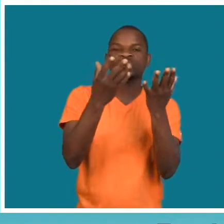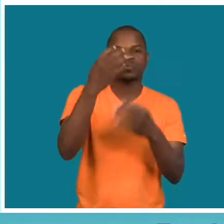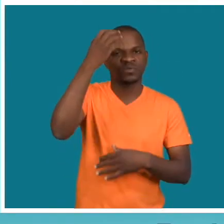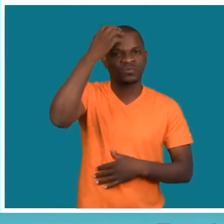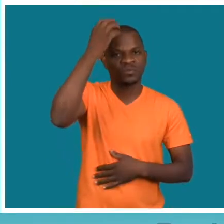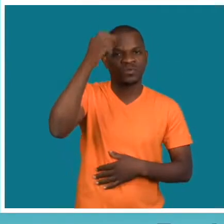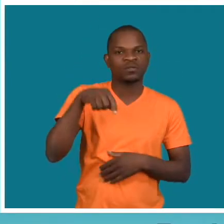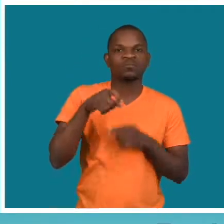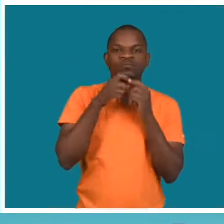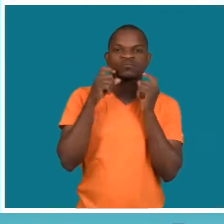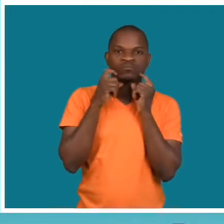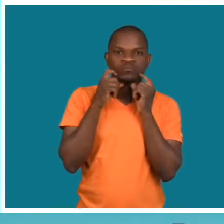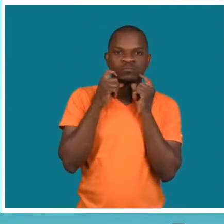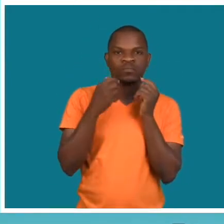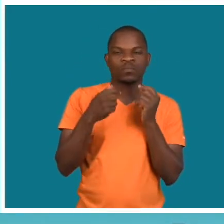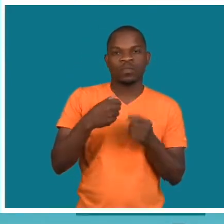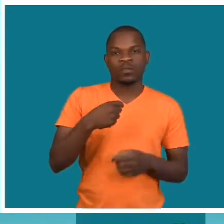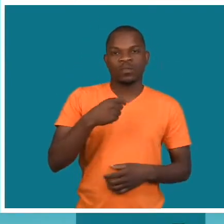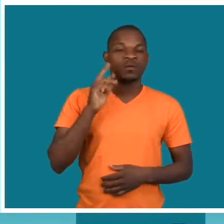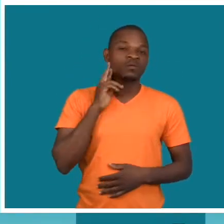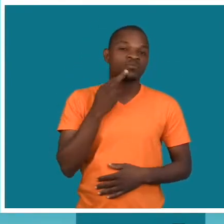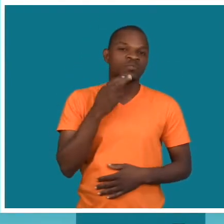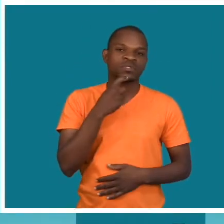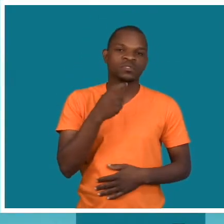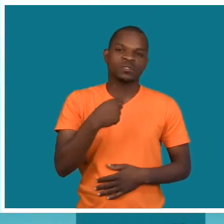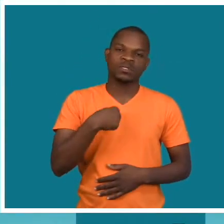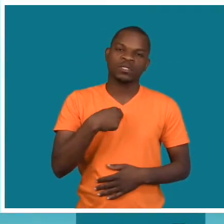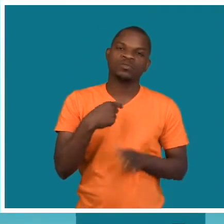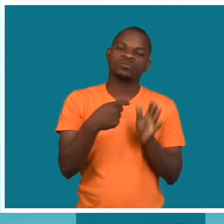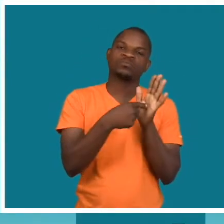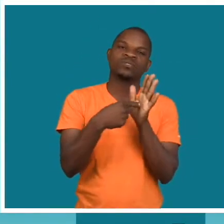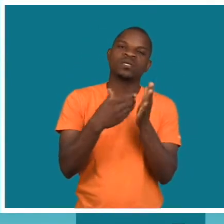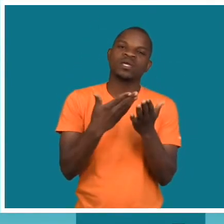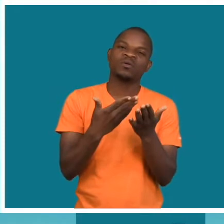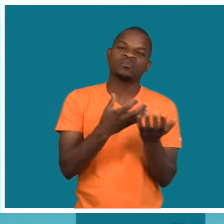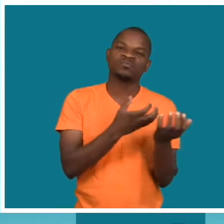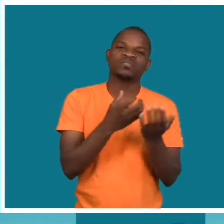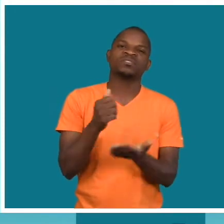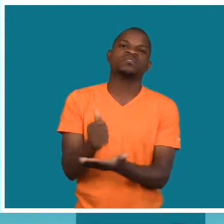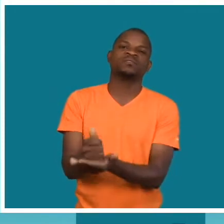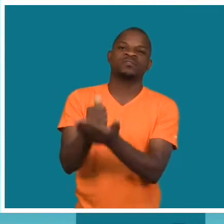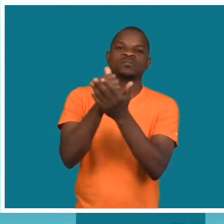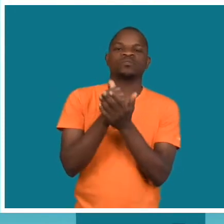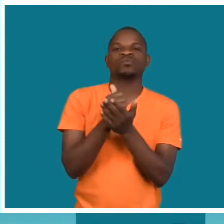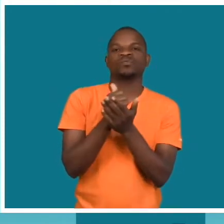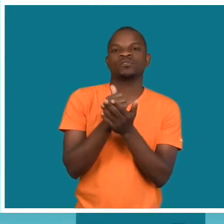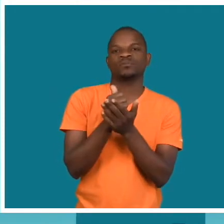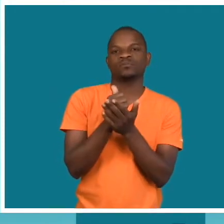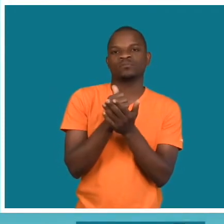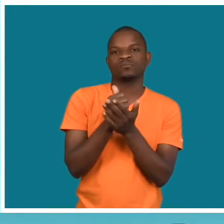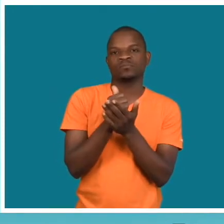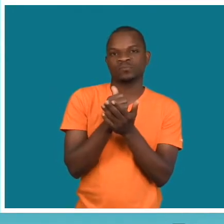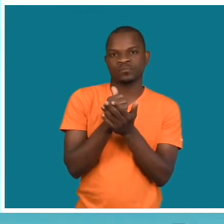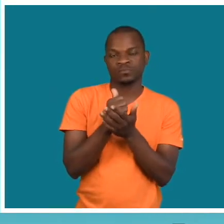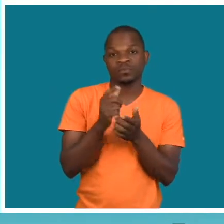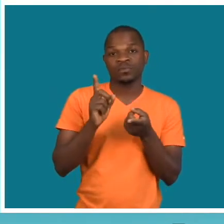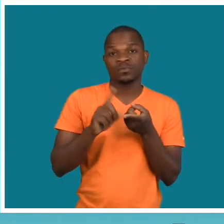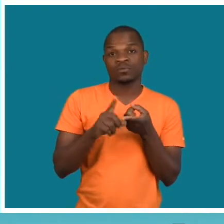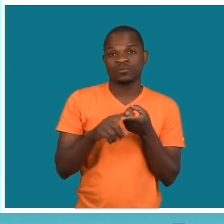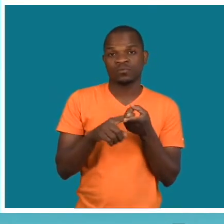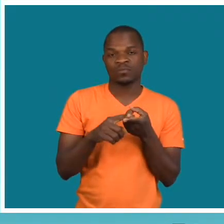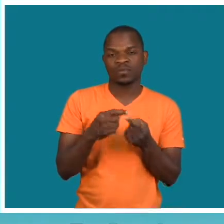telespectadores, os nossos governantes? Estou a mostrar evidências que eu preciso da atenção de quem é, de direito.